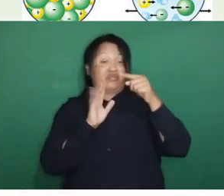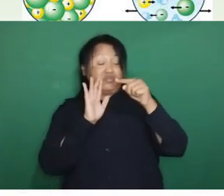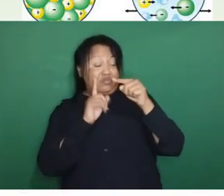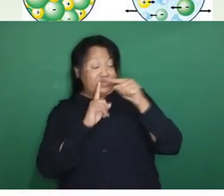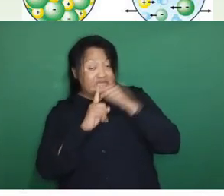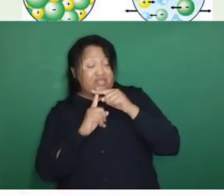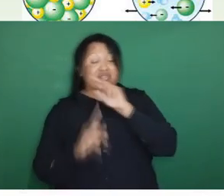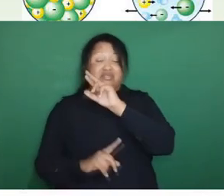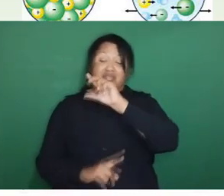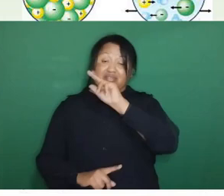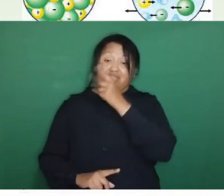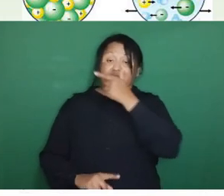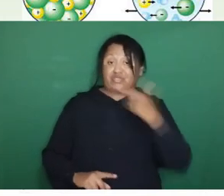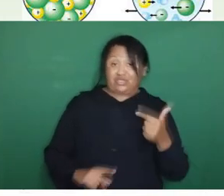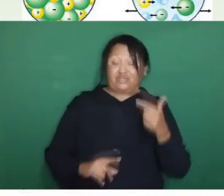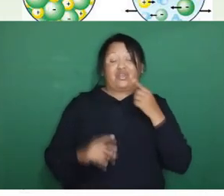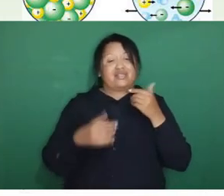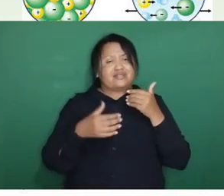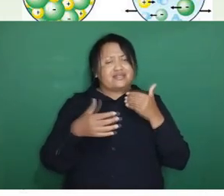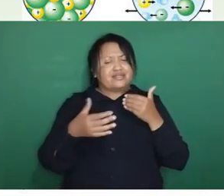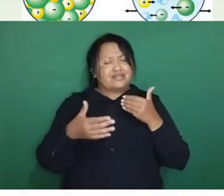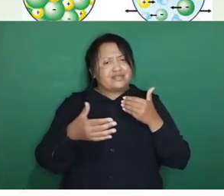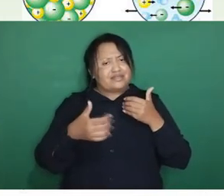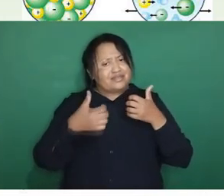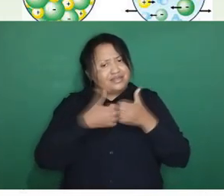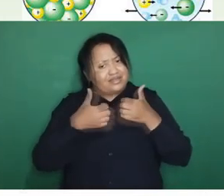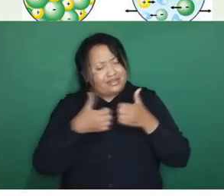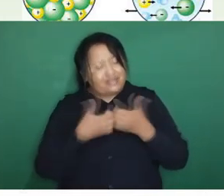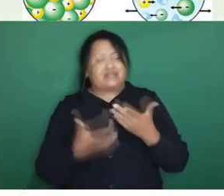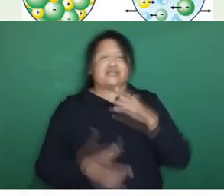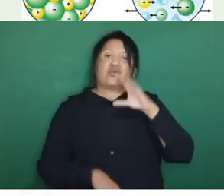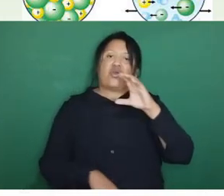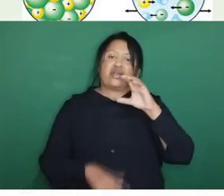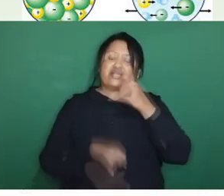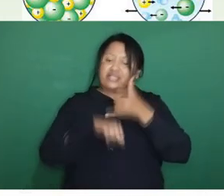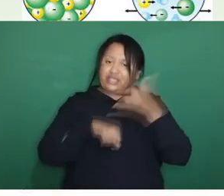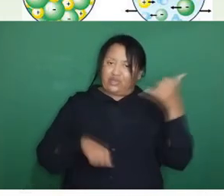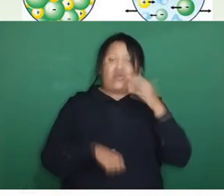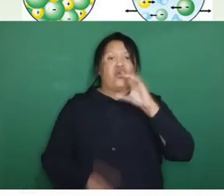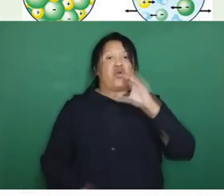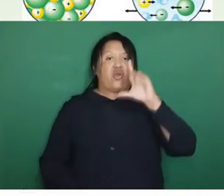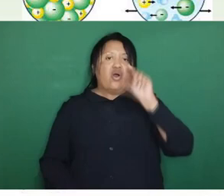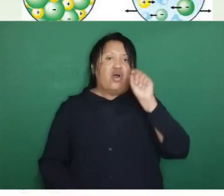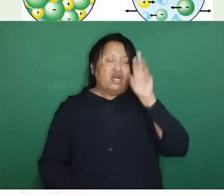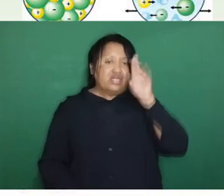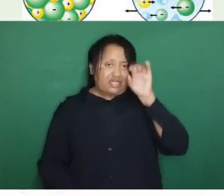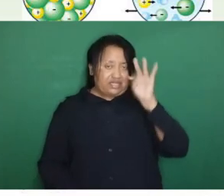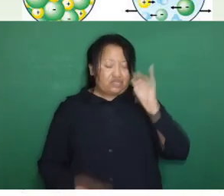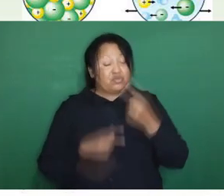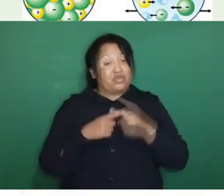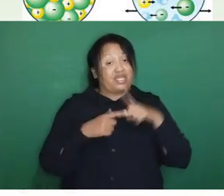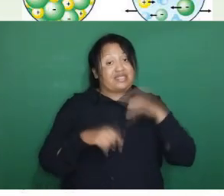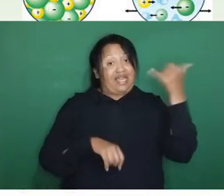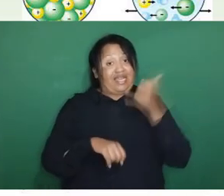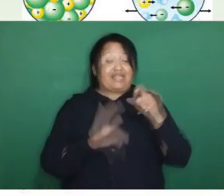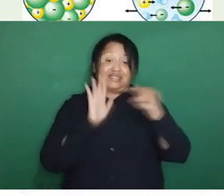é atraído pelo e um cloreto porque porque ele tem a carga negativa